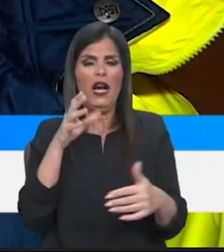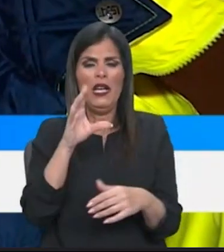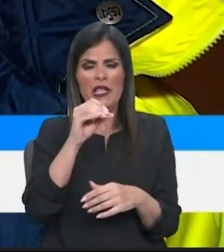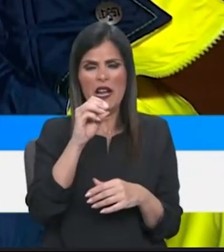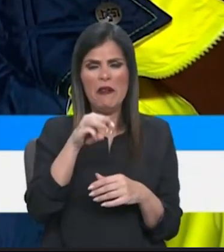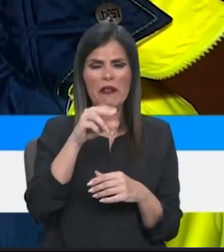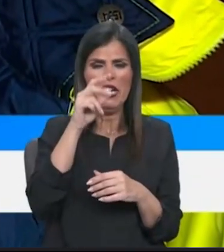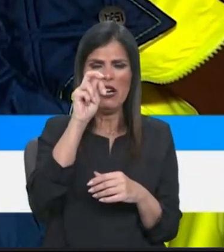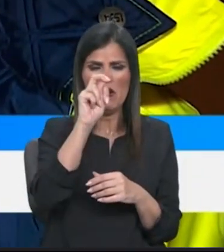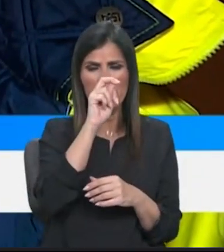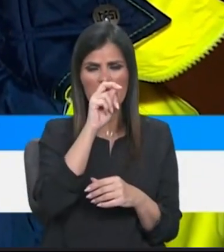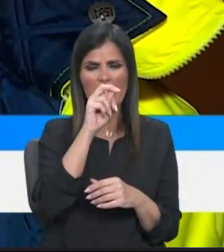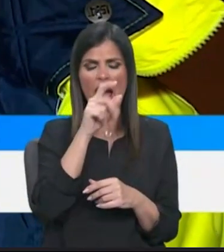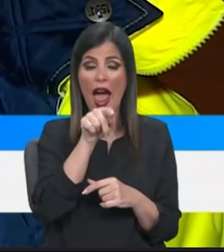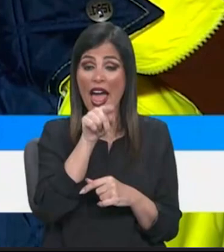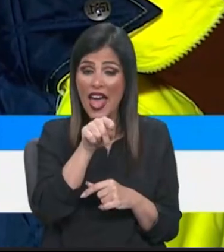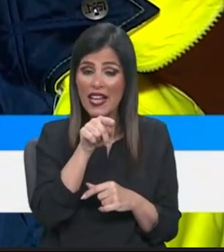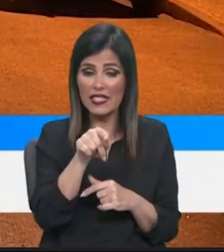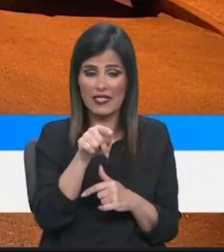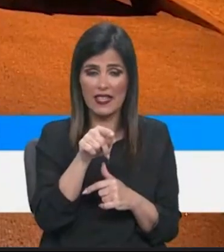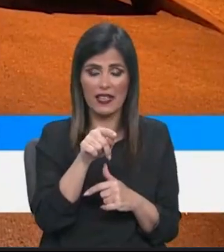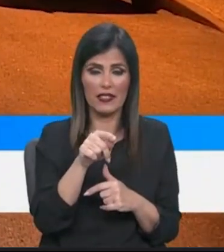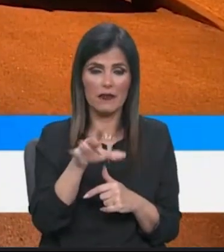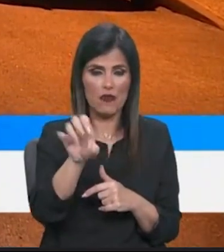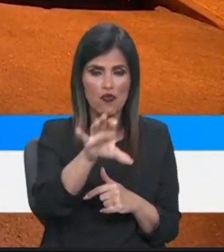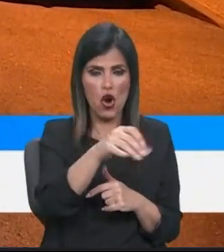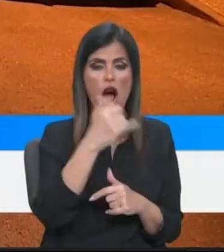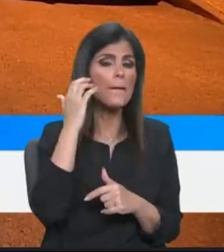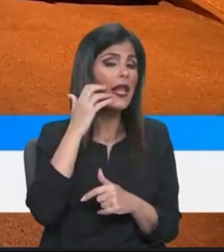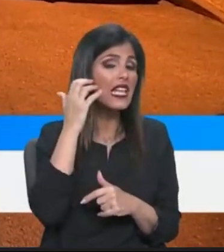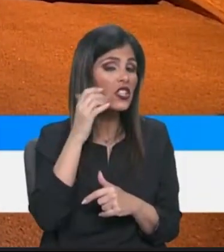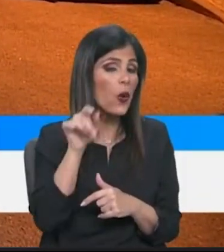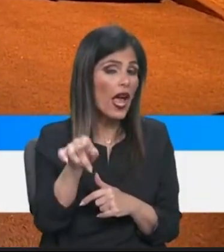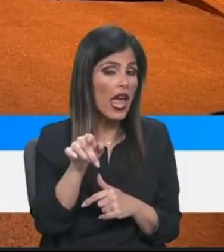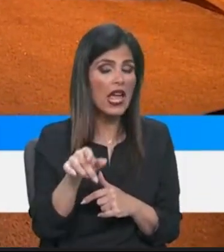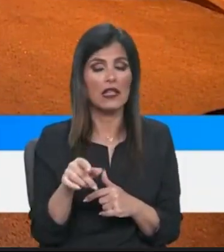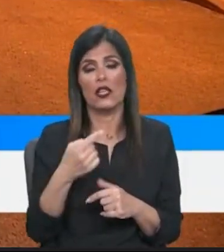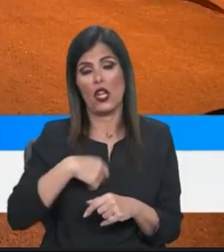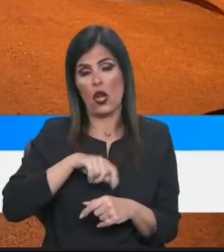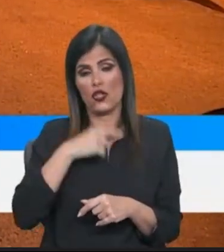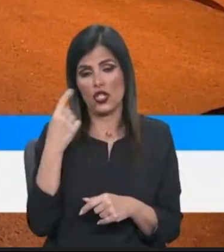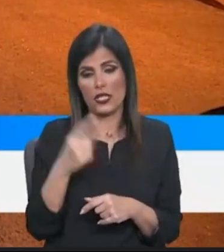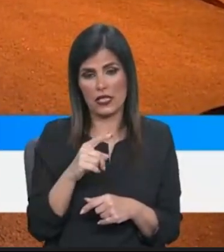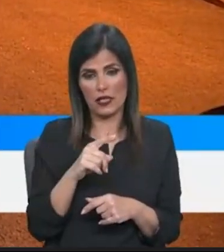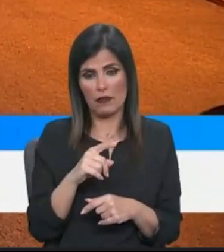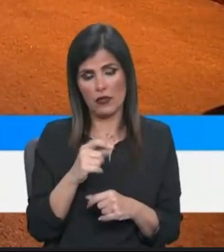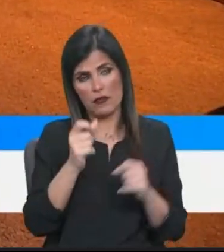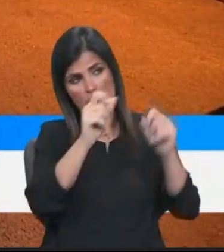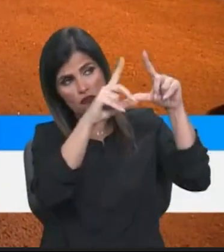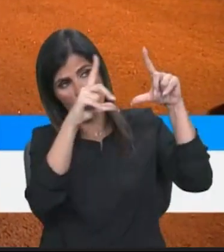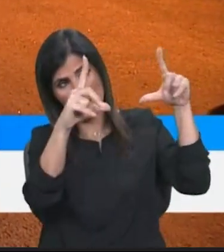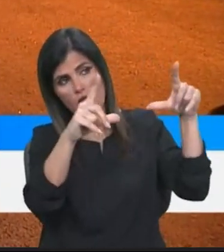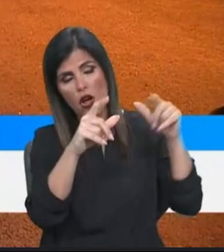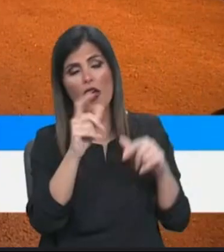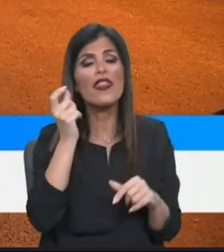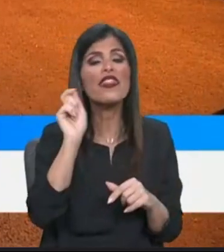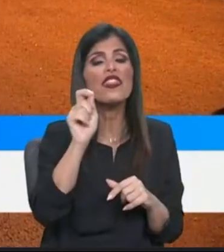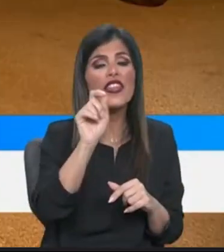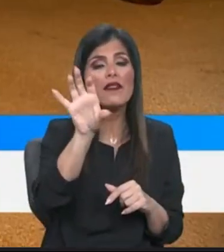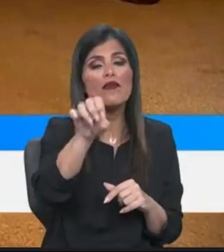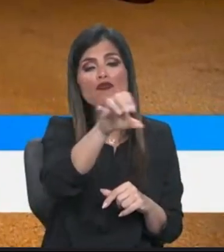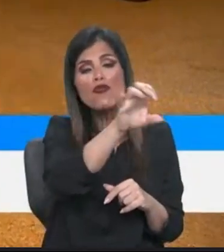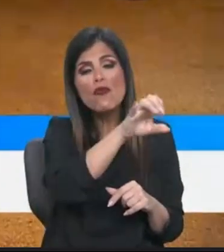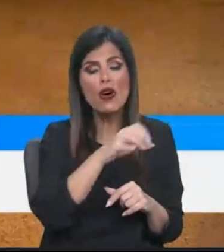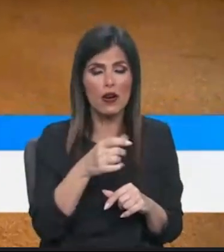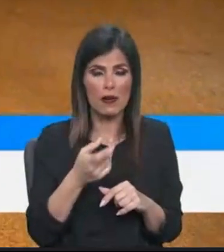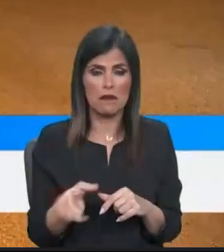cúbicos, e essa sim, para recolher o plástico. Nós temos já fixado em local visível o dia das recolhas e, portanto, é mais